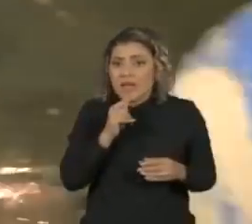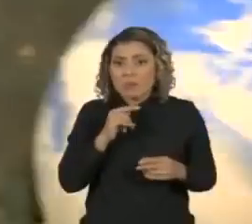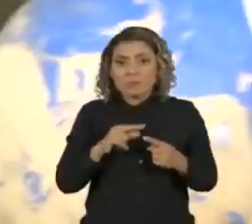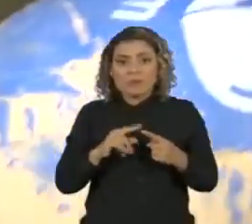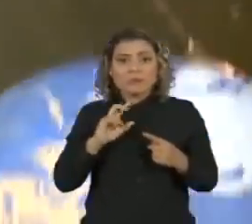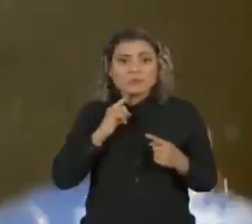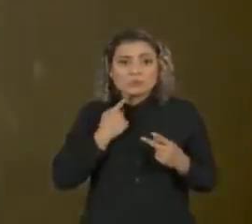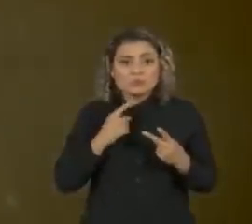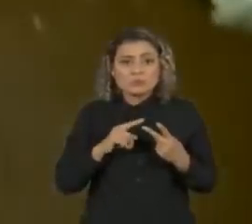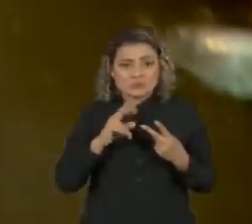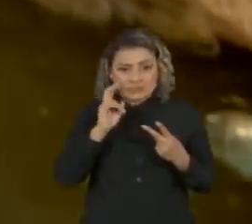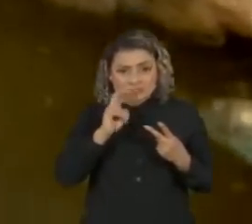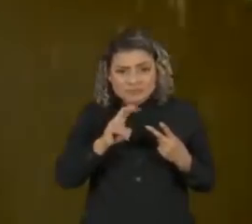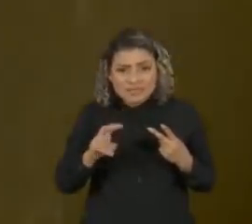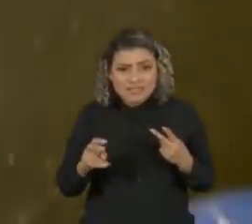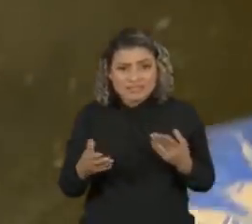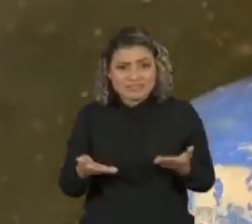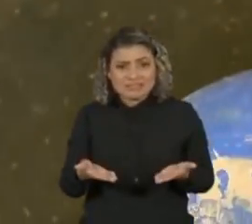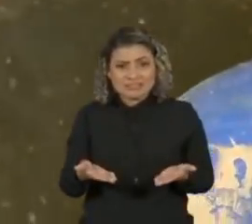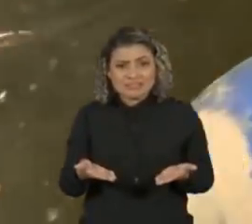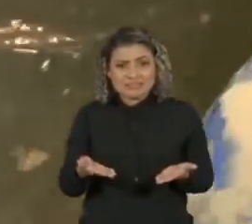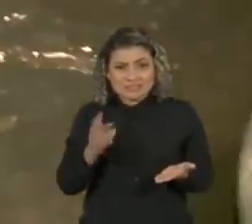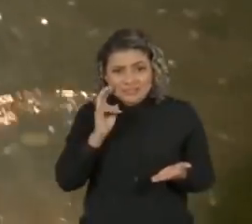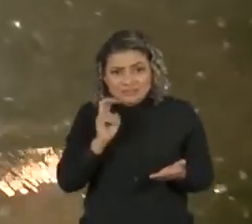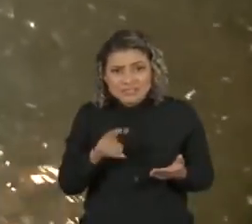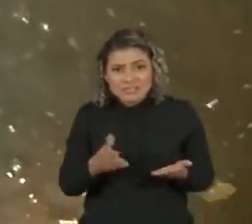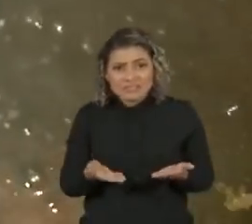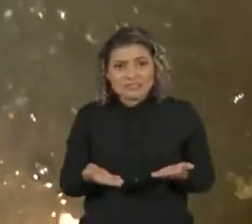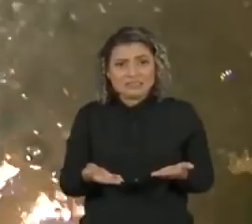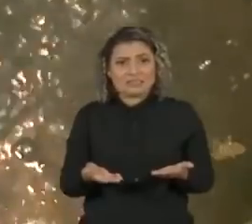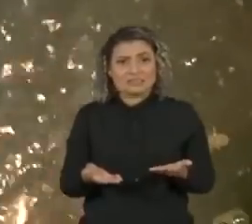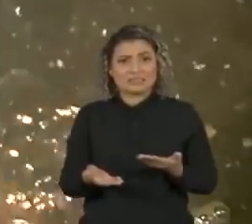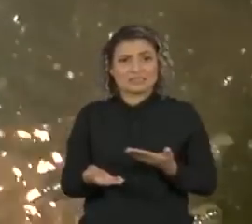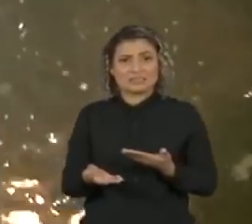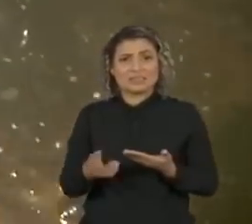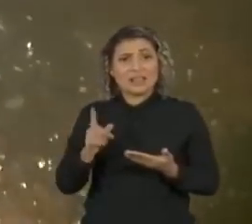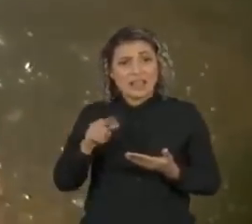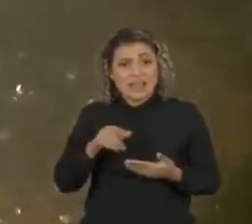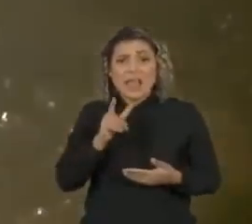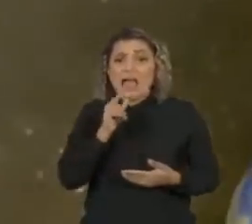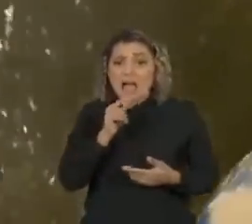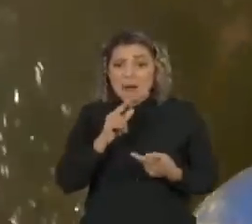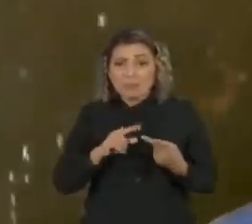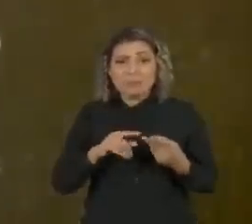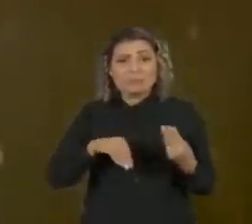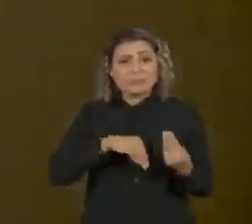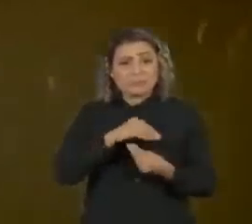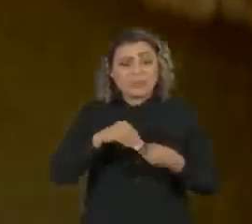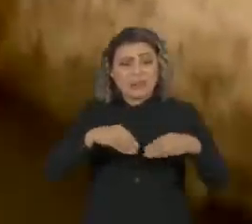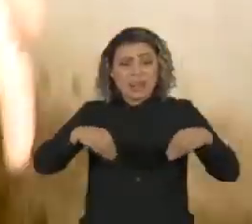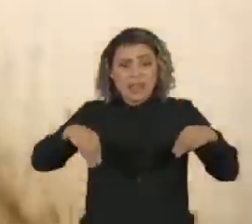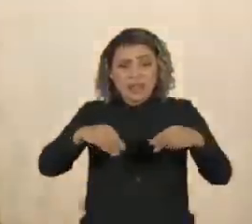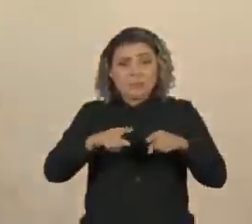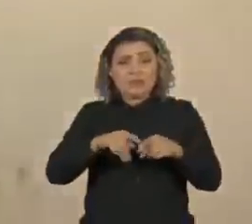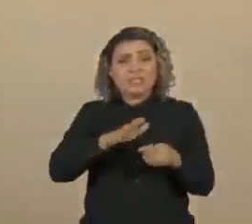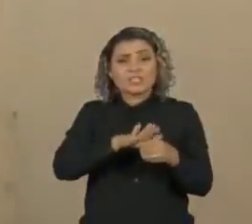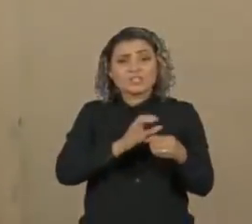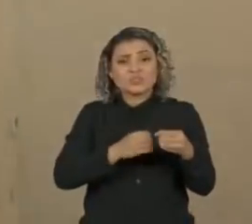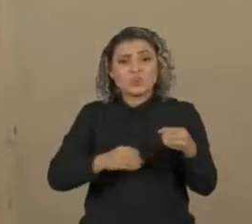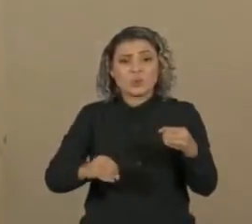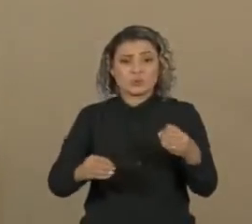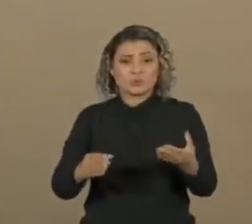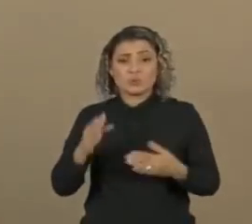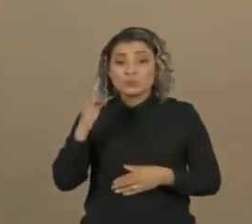a gente percebe aqui, ó, pela densidade, que é água misturada com lama e esgoto.